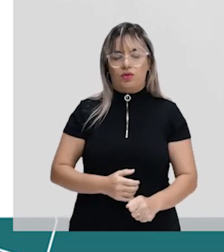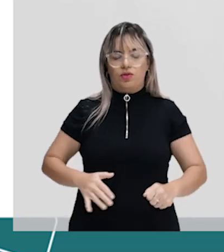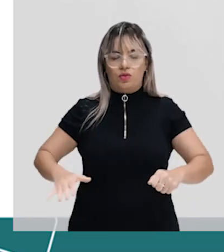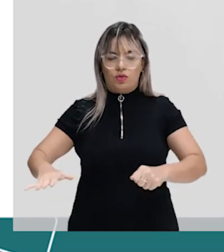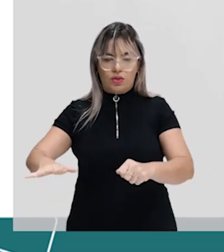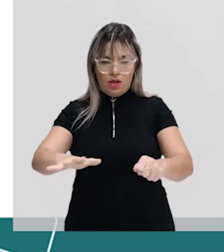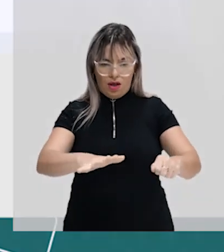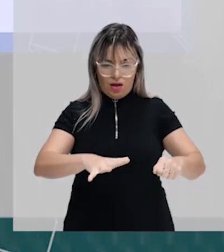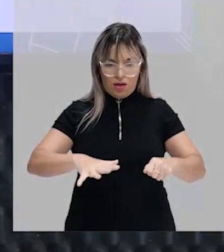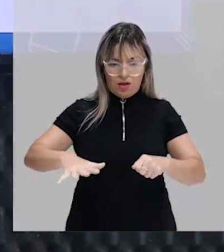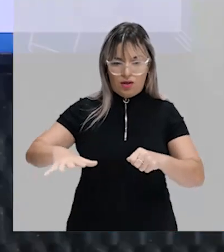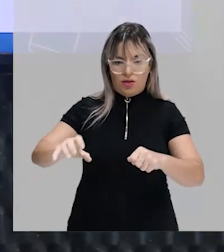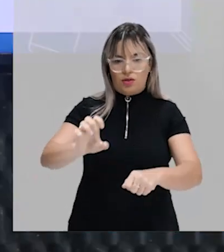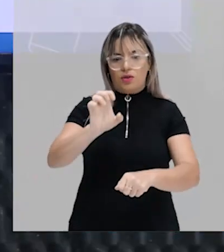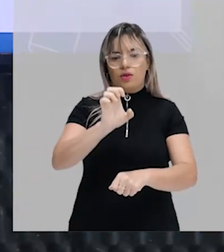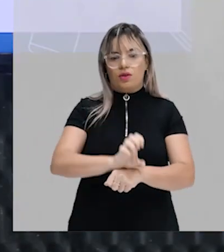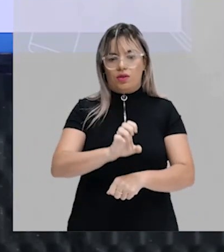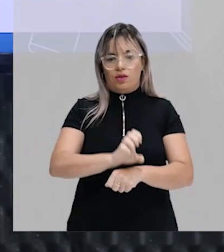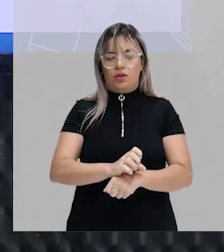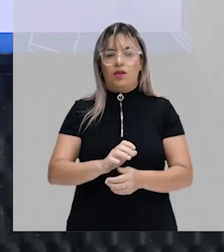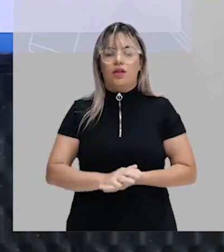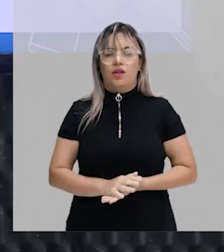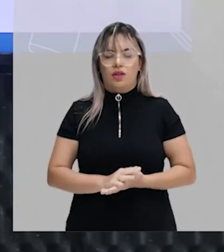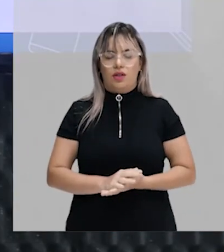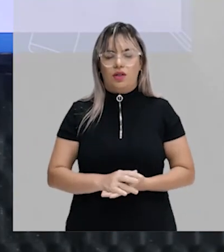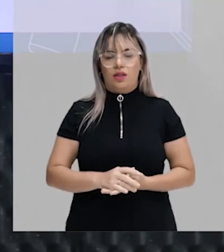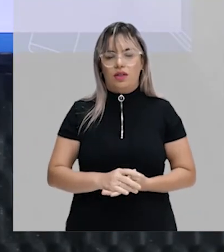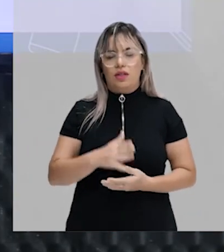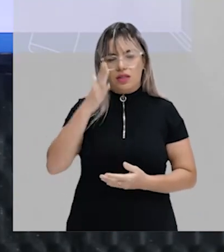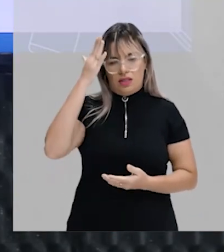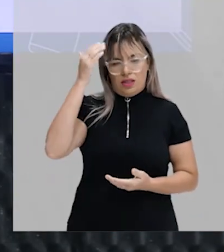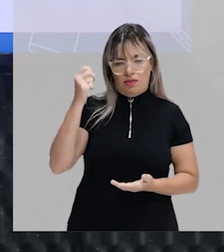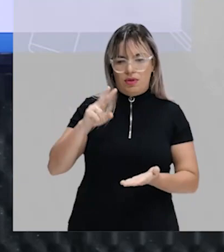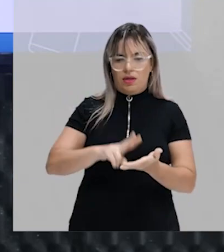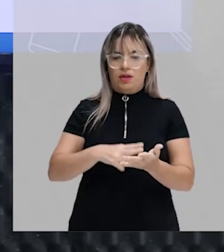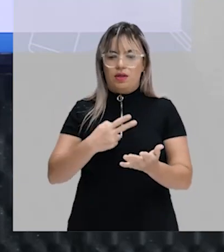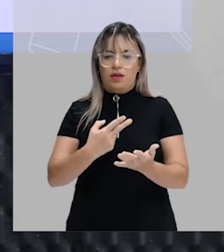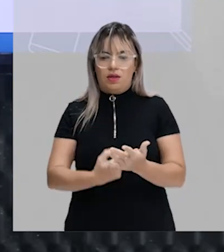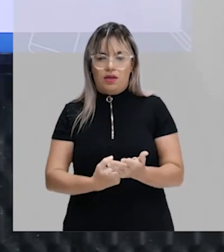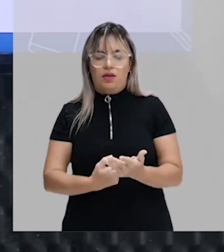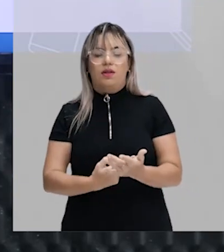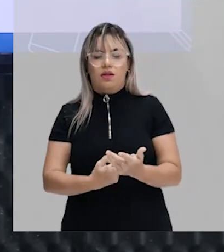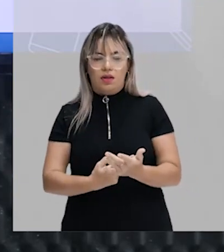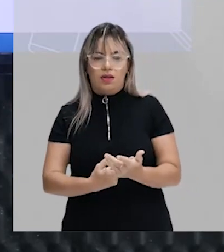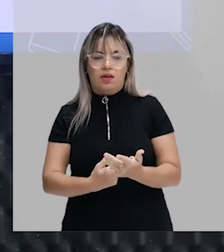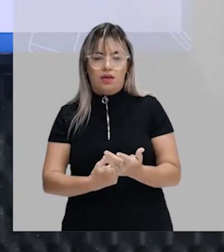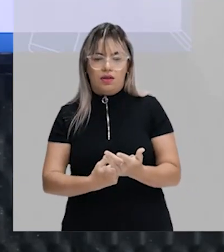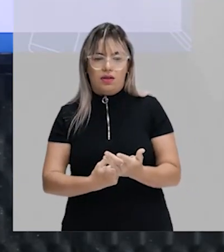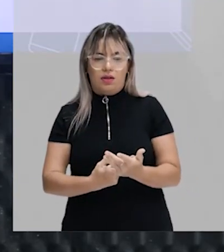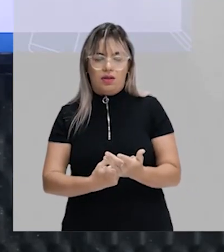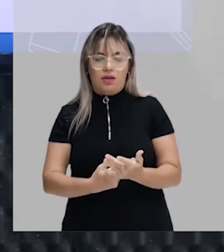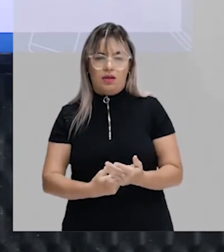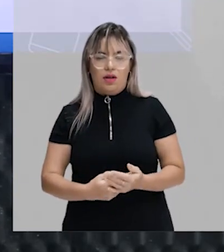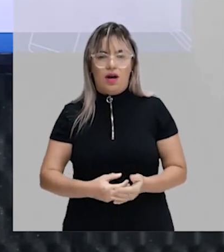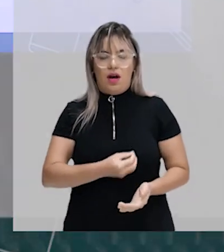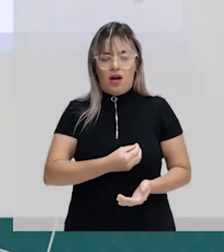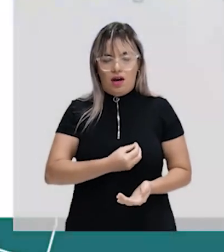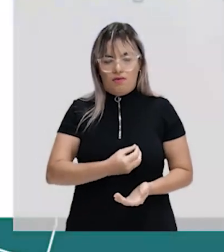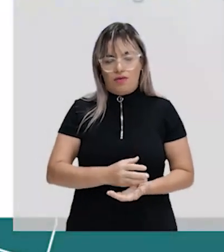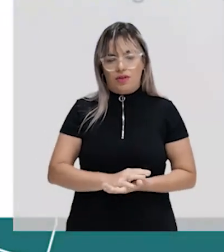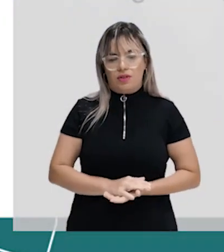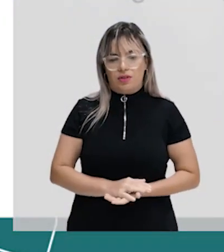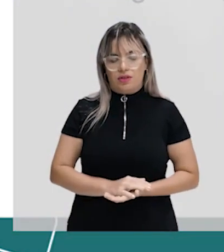Guimarães Rosa? Então, é um grande autor, contribuinte, participante aí dessa época que nós estamos trabalhando, que é o